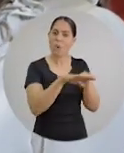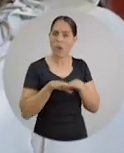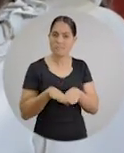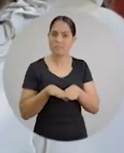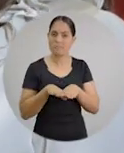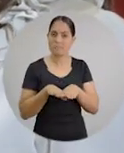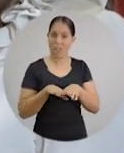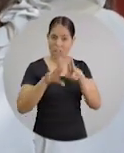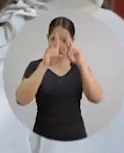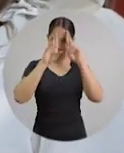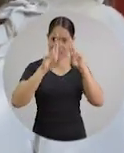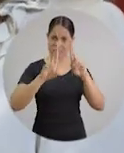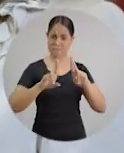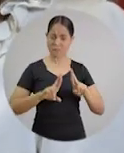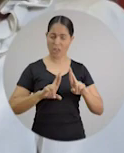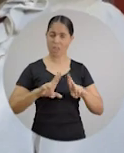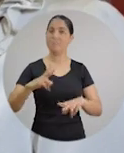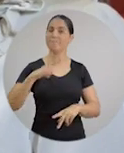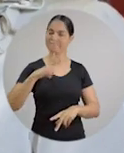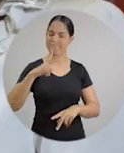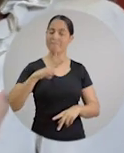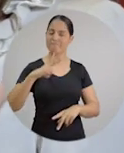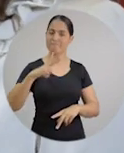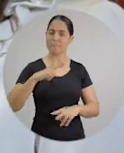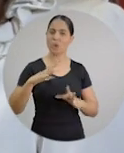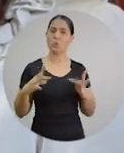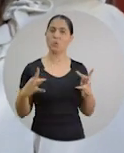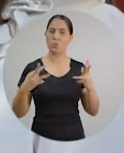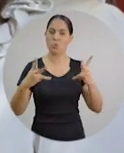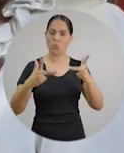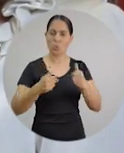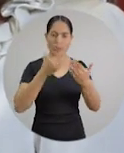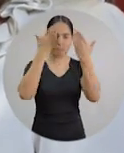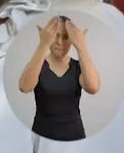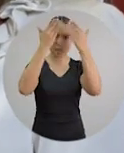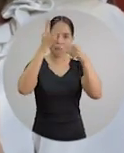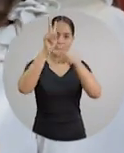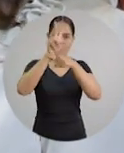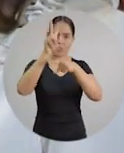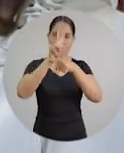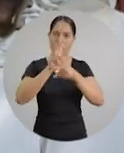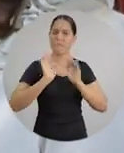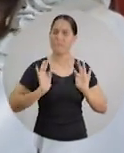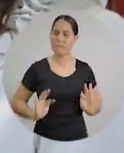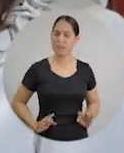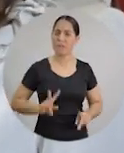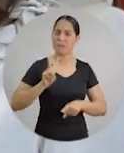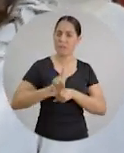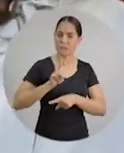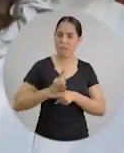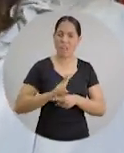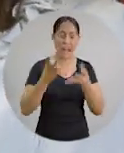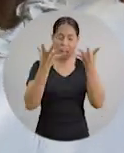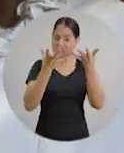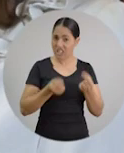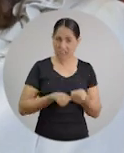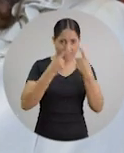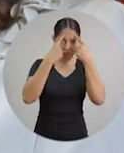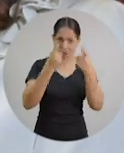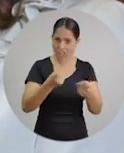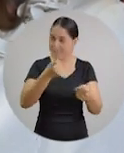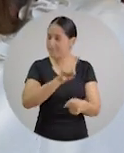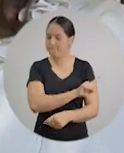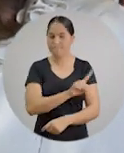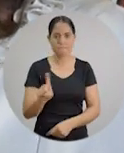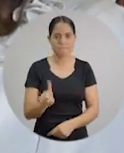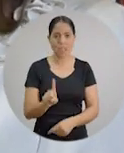iguais, merecemos todos respeito e proteção à nossa integridade física, psicológica, e não podemos aceitar